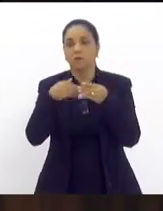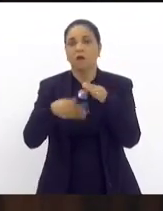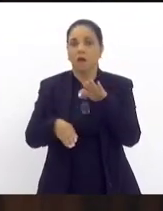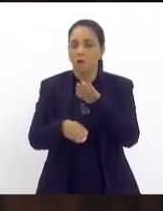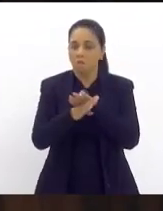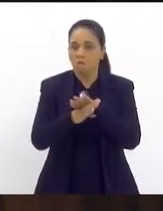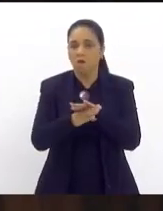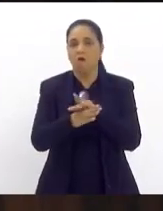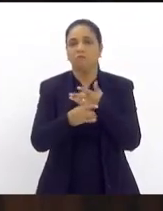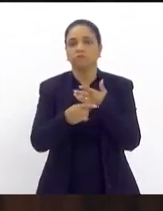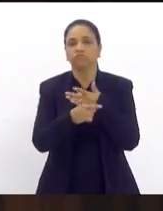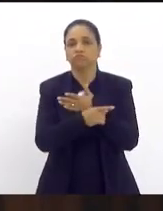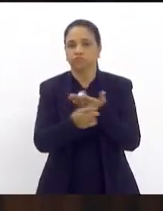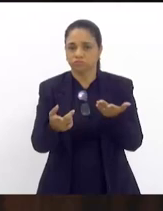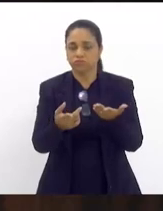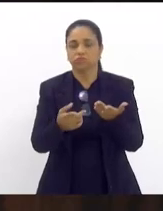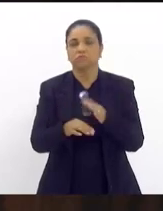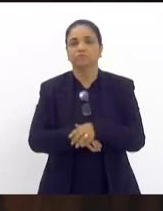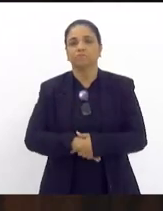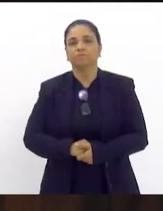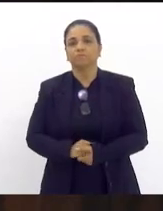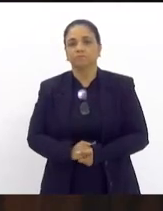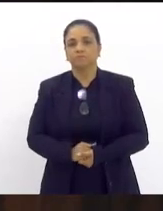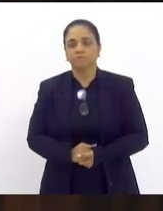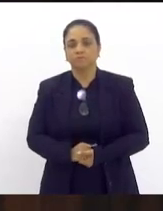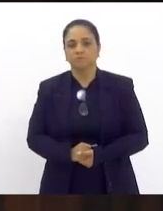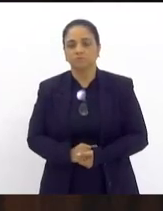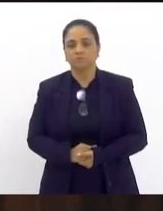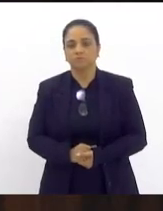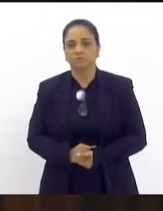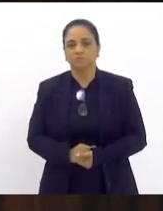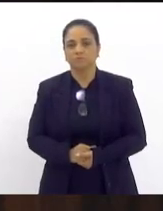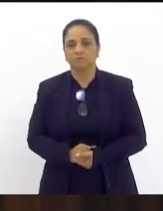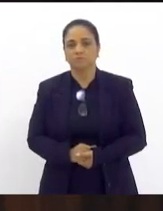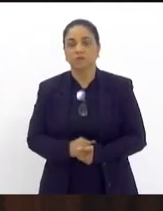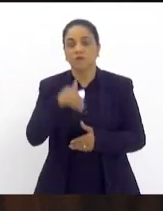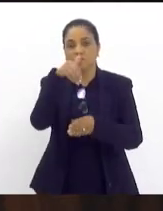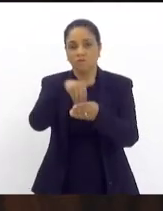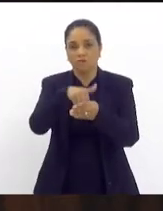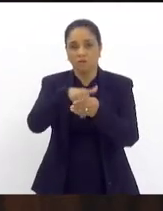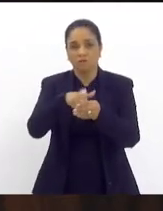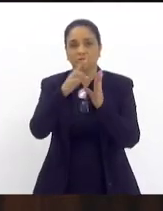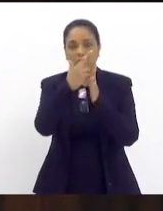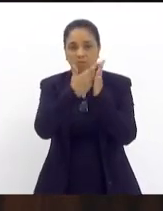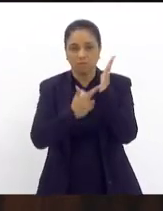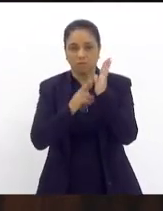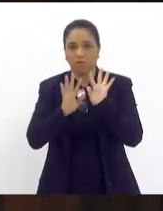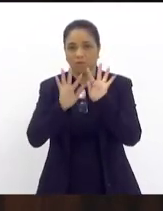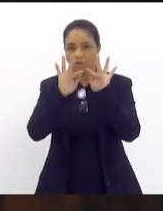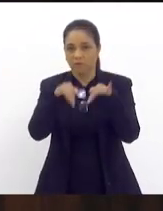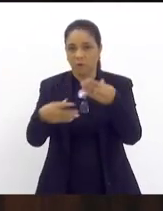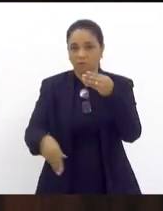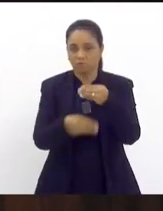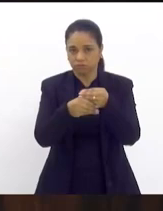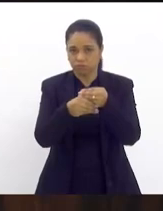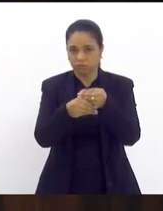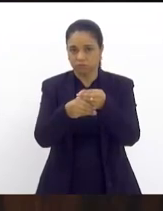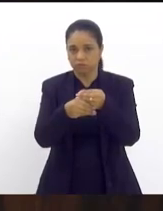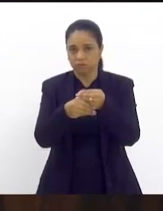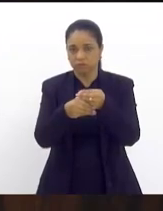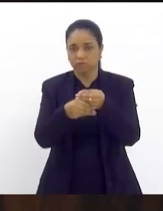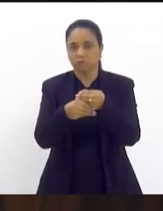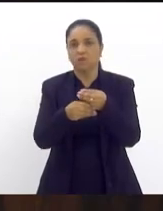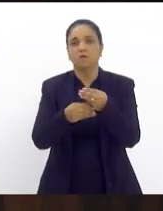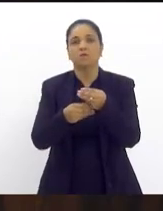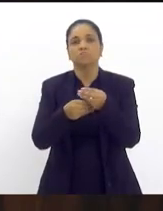aprovam permaneça Como estão aprovados em votação redação final assim emendada se